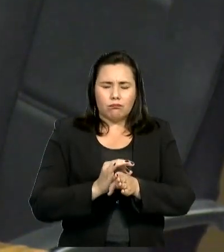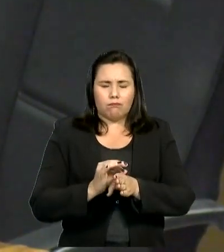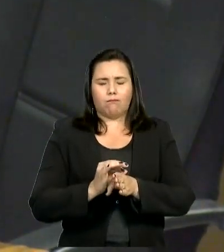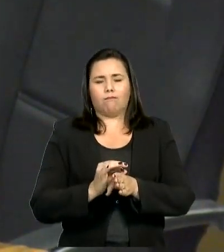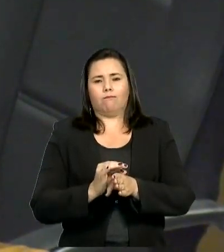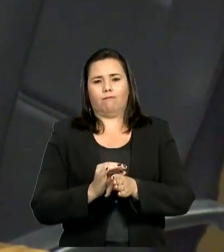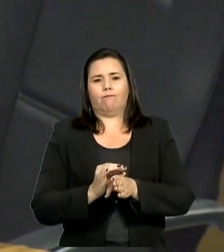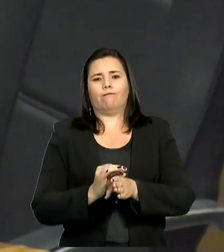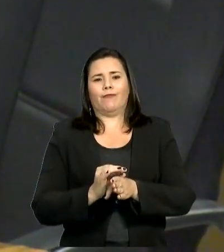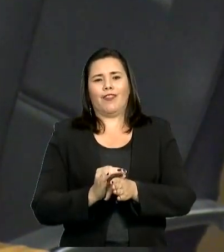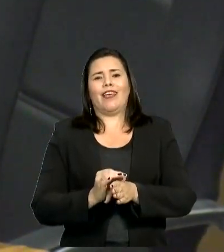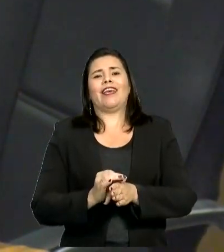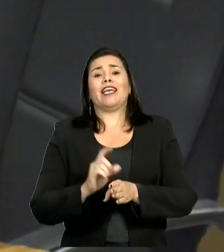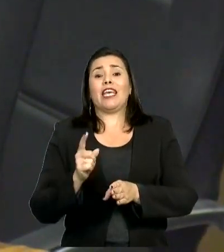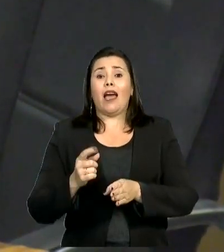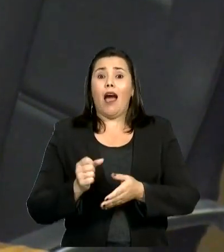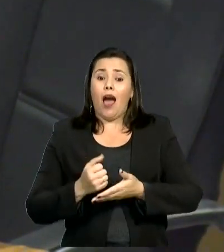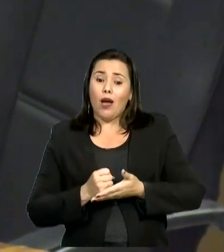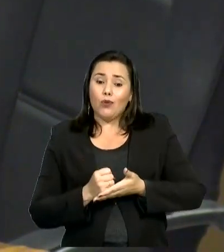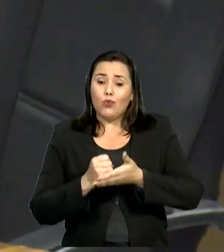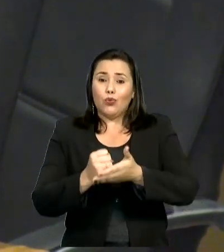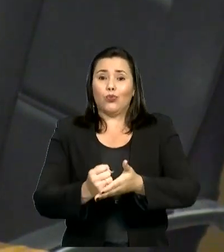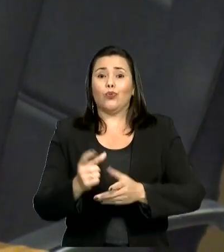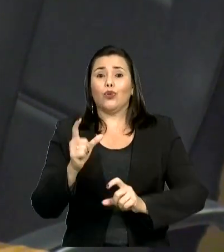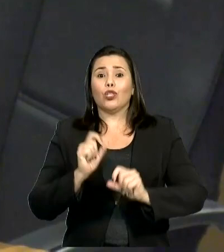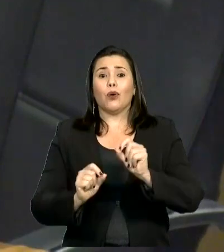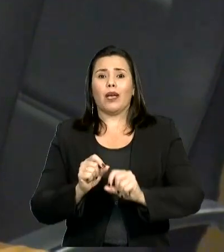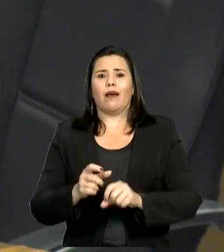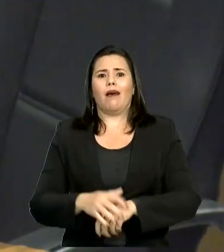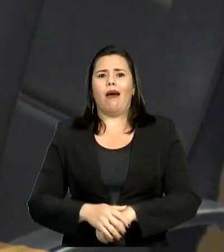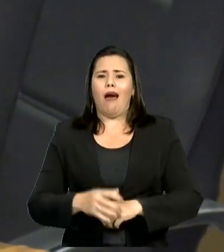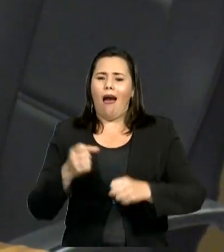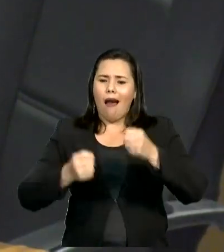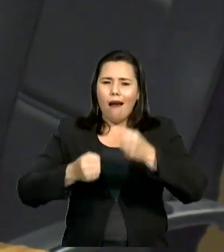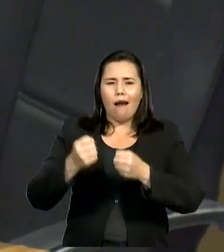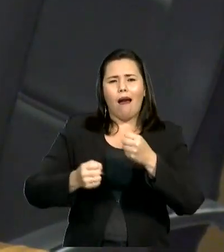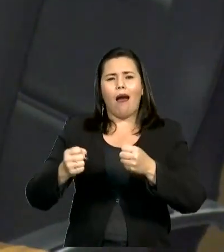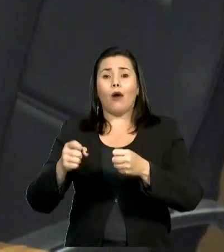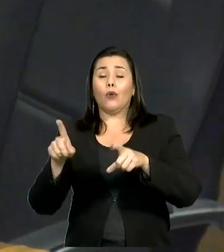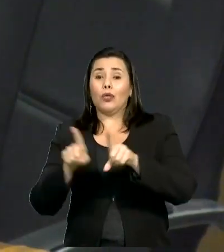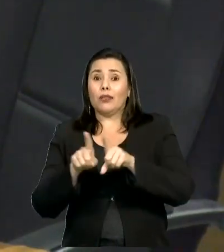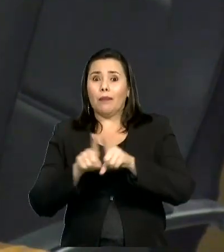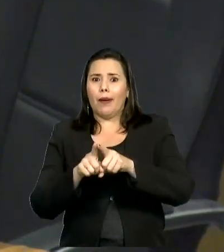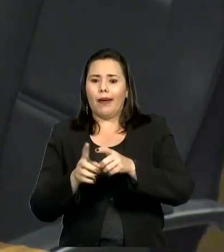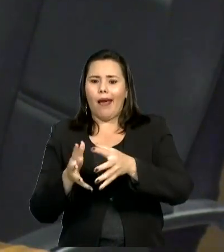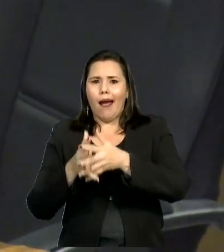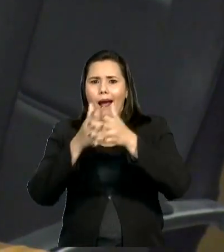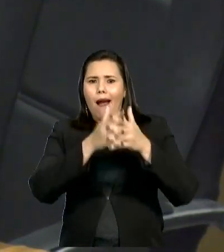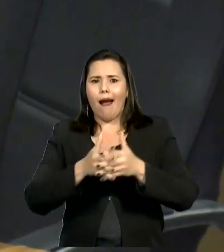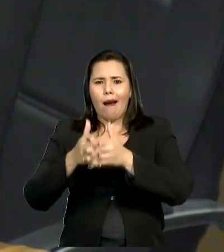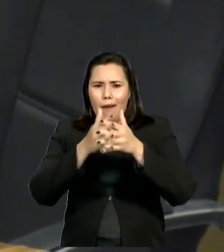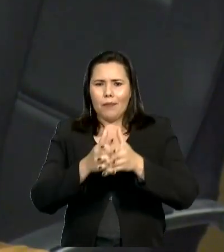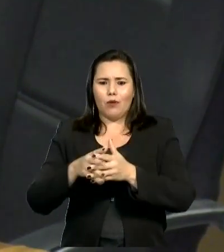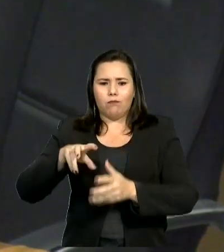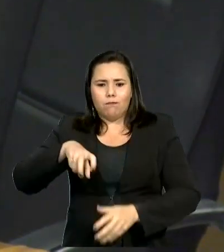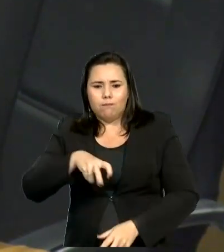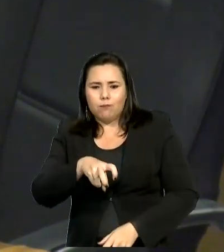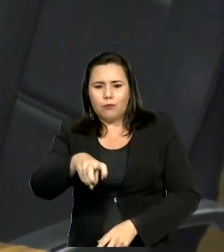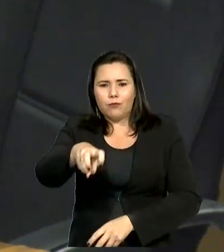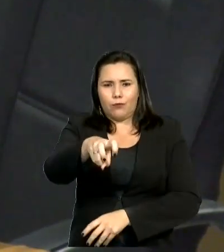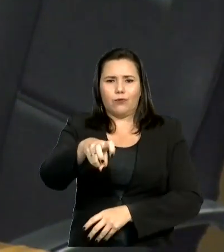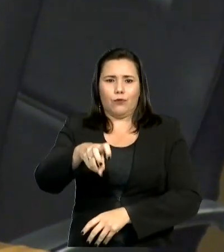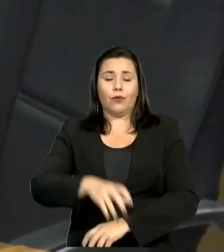o escoamento de grãos, que faz parte do anel da soja. Então, mais vezes, eu acho que às vezes é